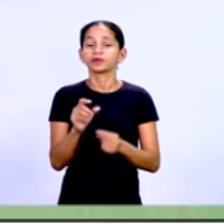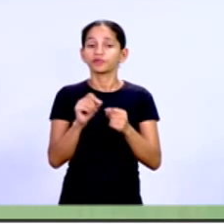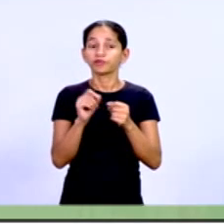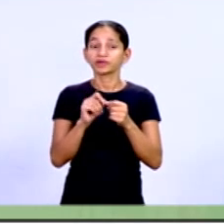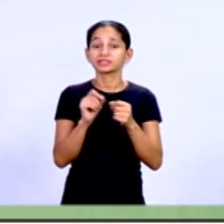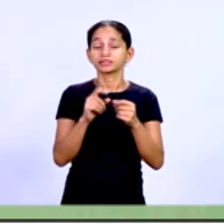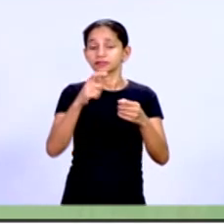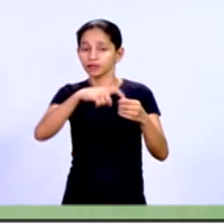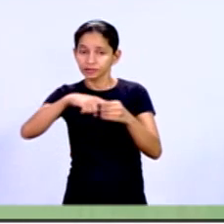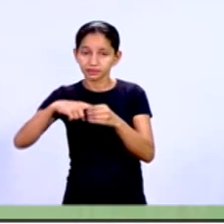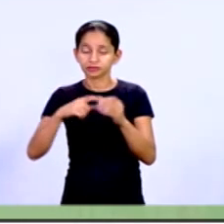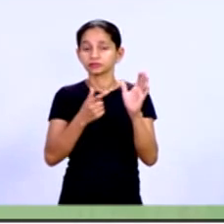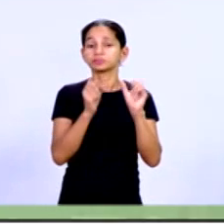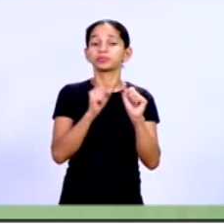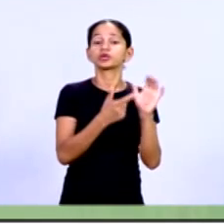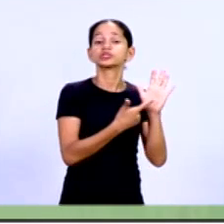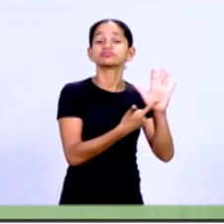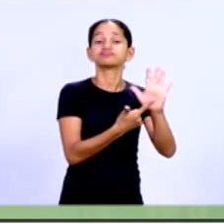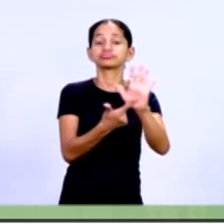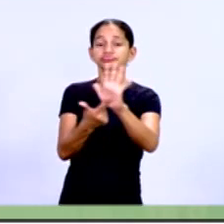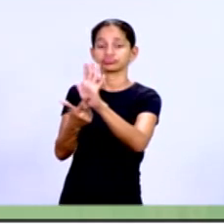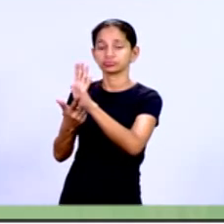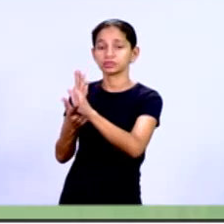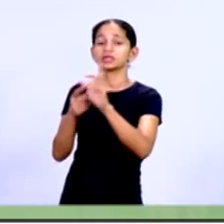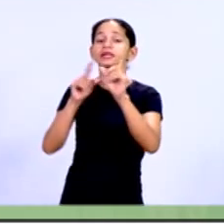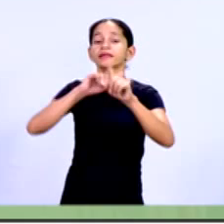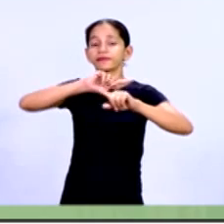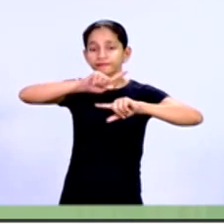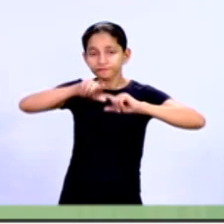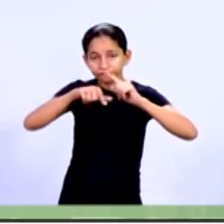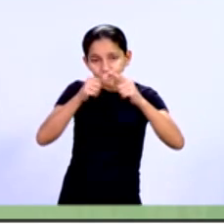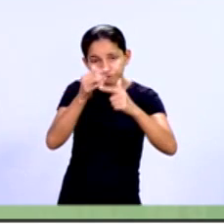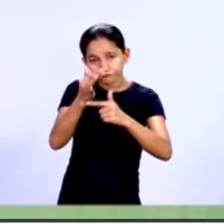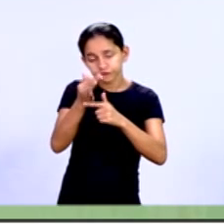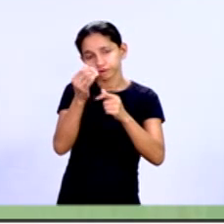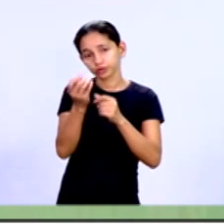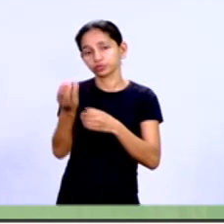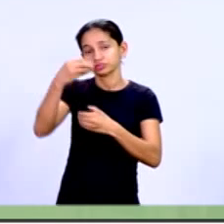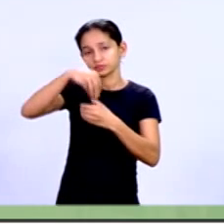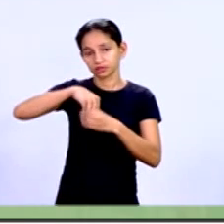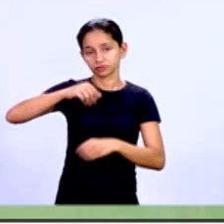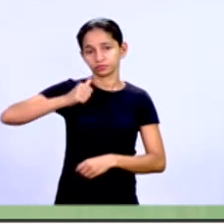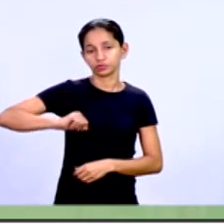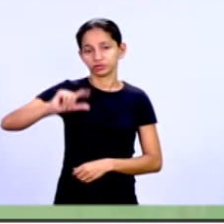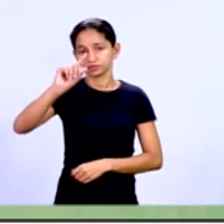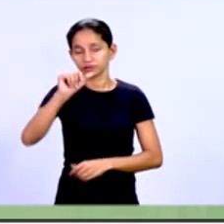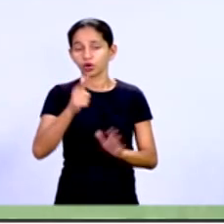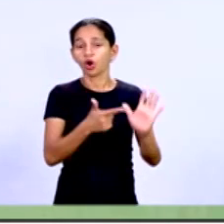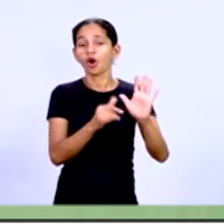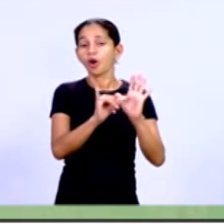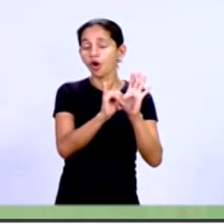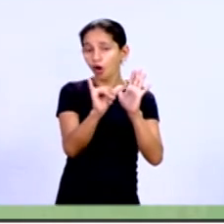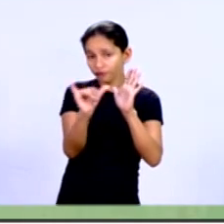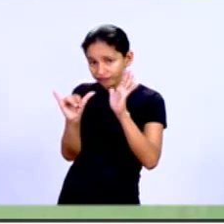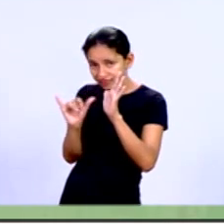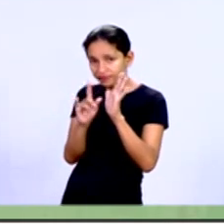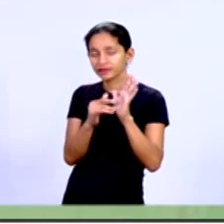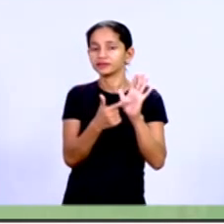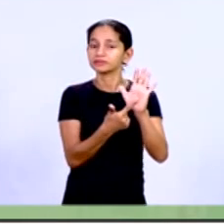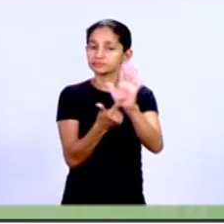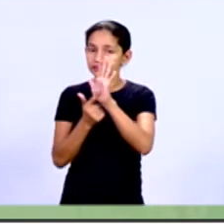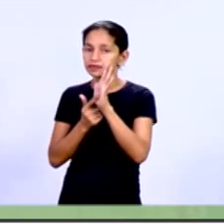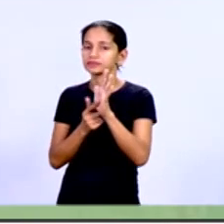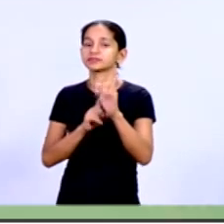ações para o público, que poderão ser transacionadas em bolsa de valores e nos mercados organizados.